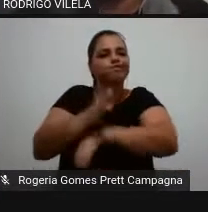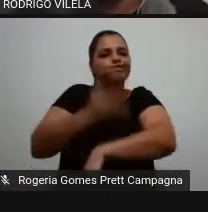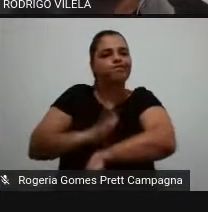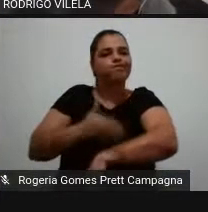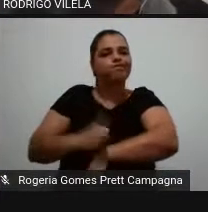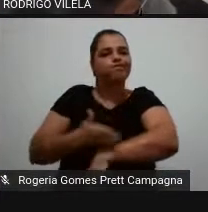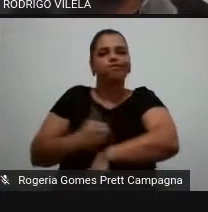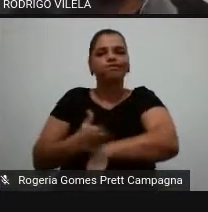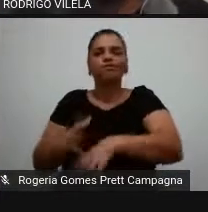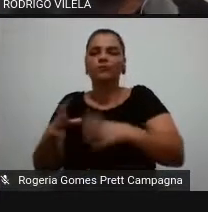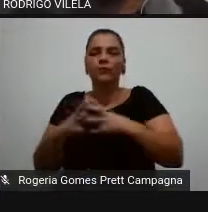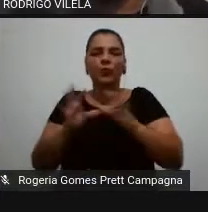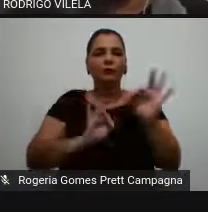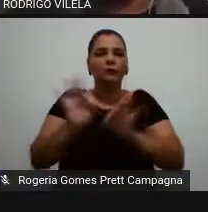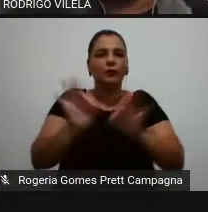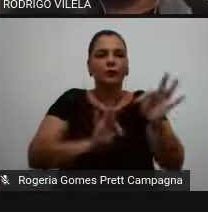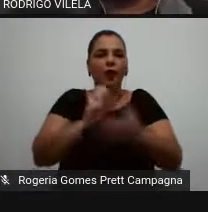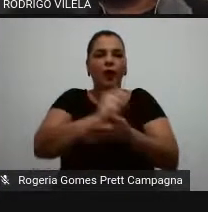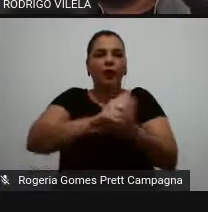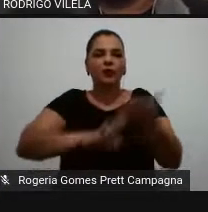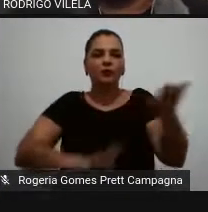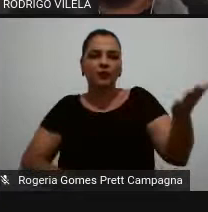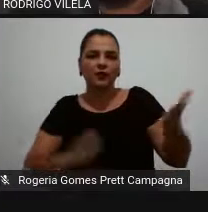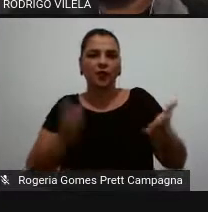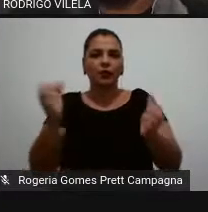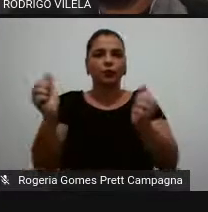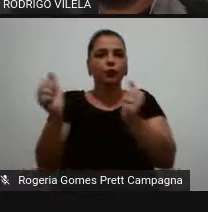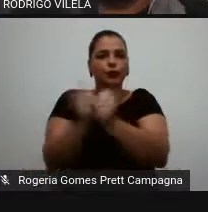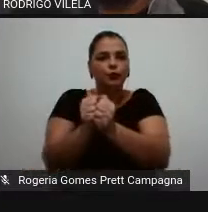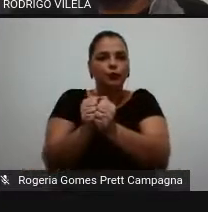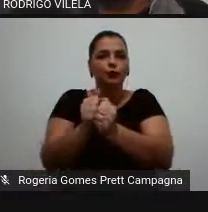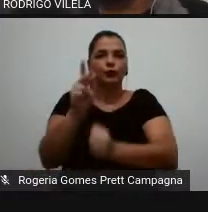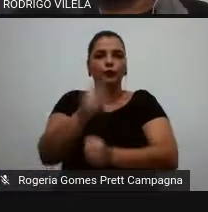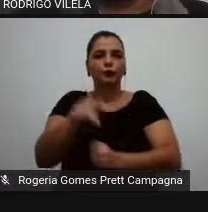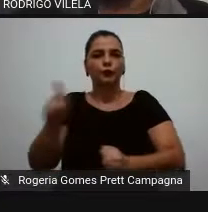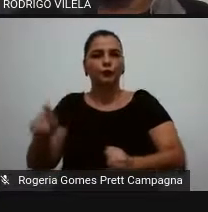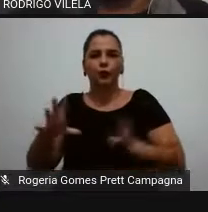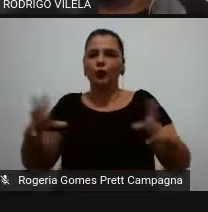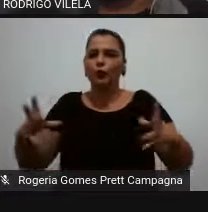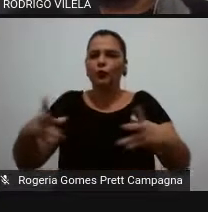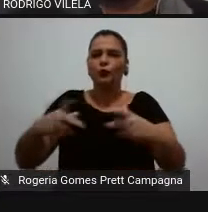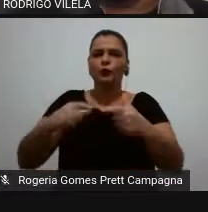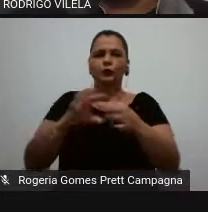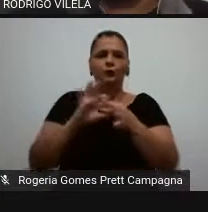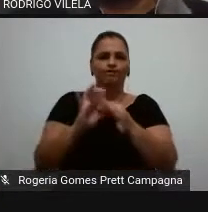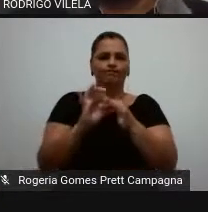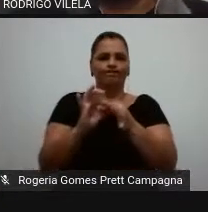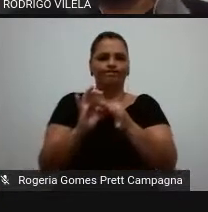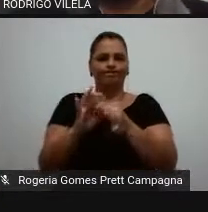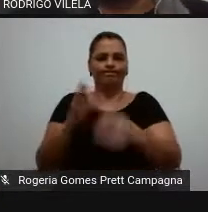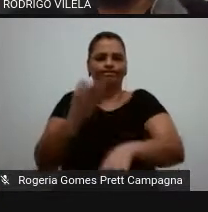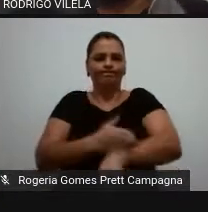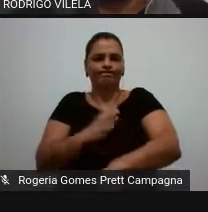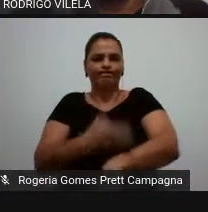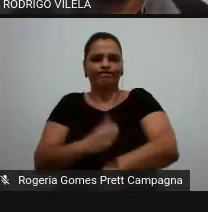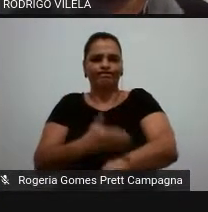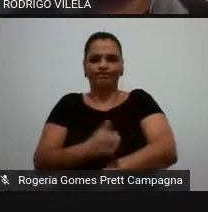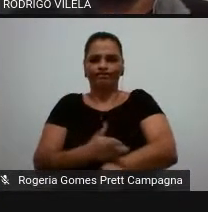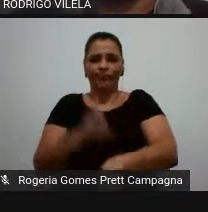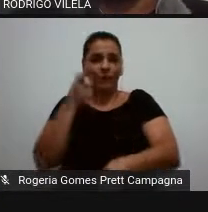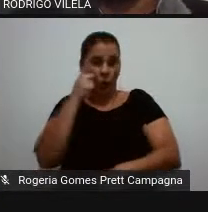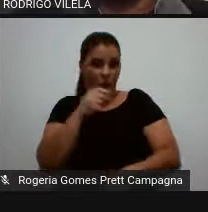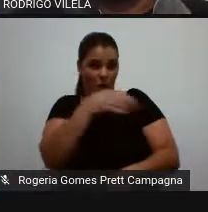em conjunto. E aí é muito bom a gente ver isso, porque para a gente atingir o aluno